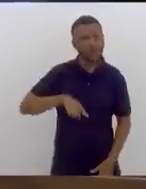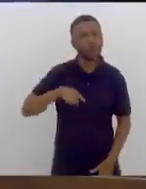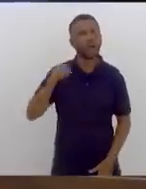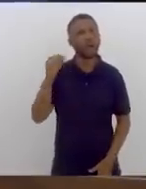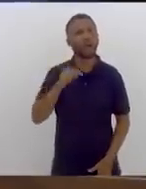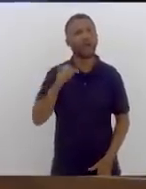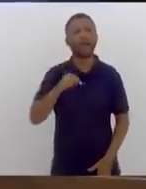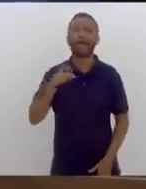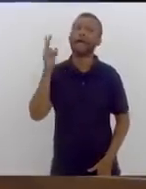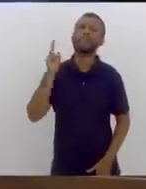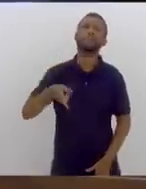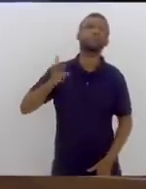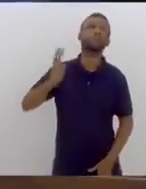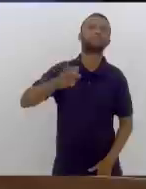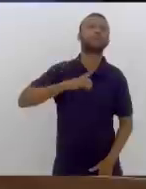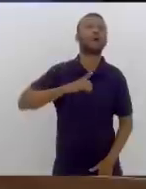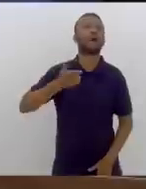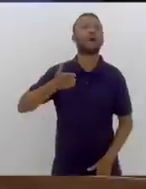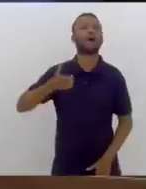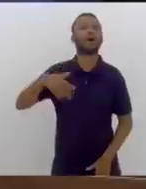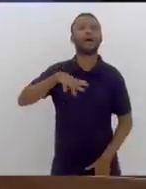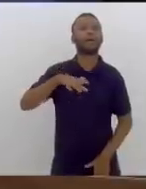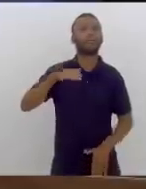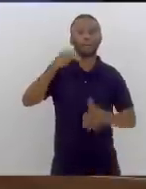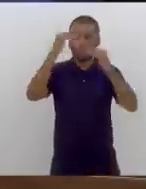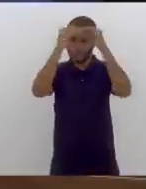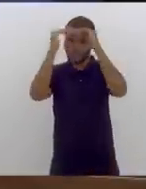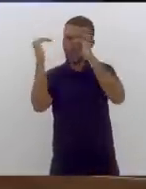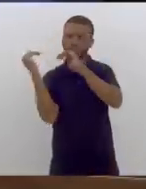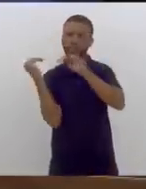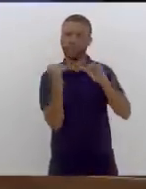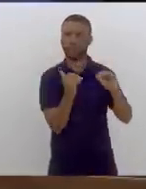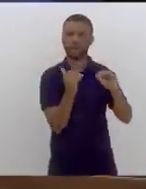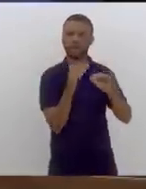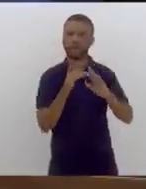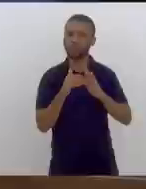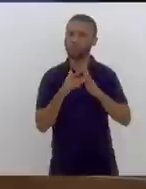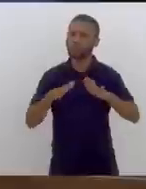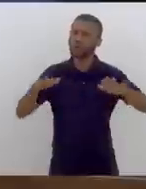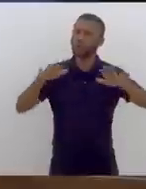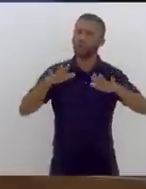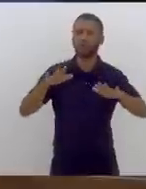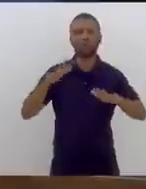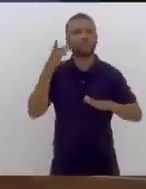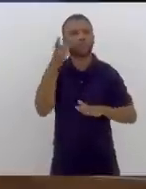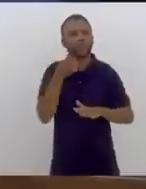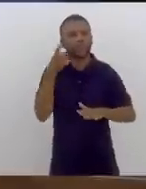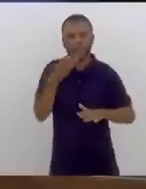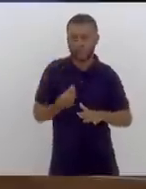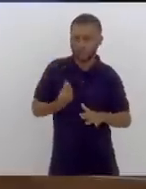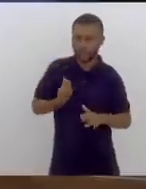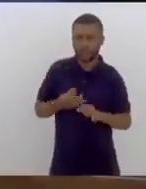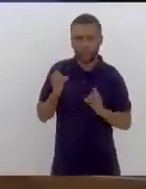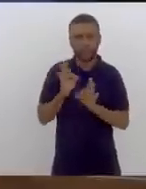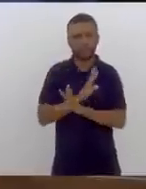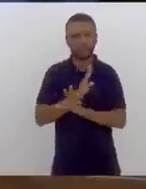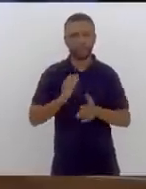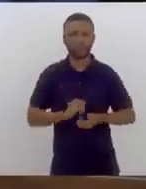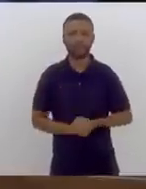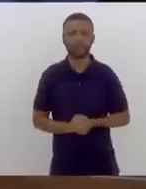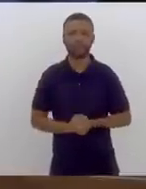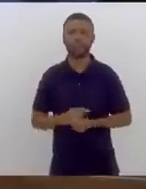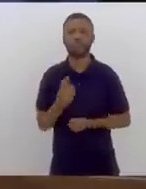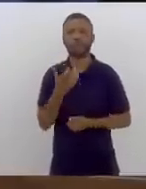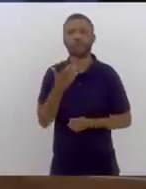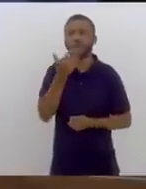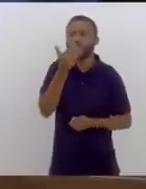e sempre continuará sendo muito respeitada por todos os parlamentares que aqui estão Nós só